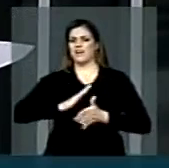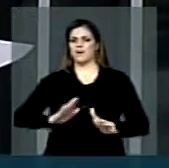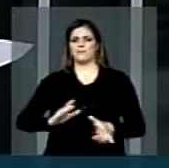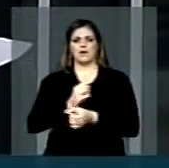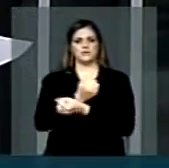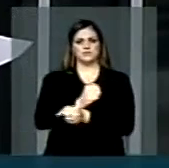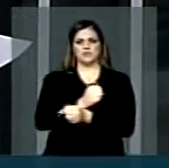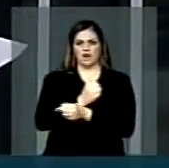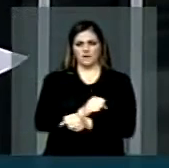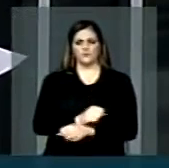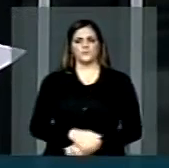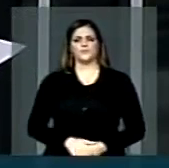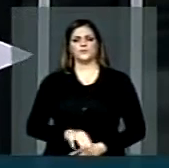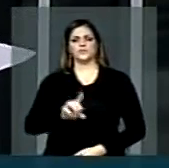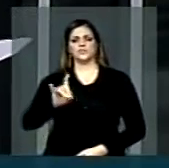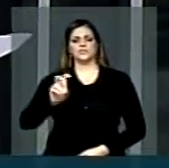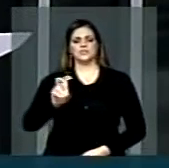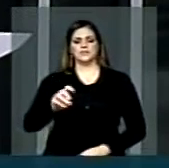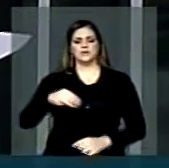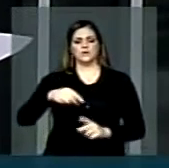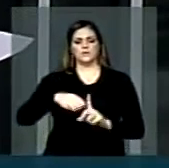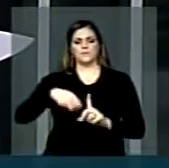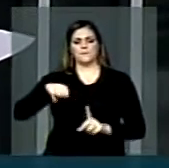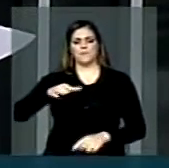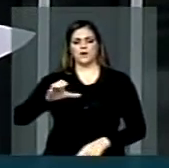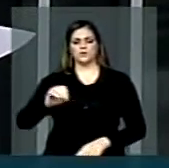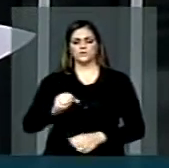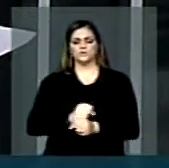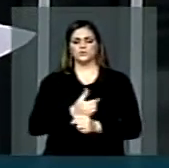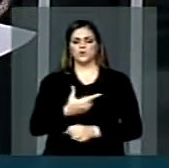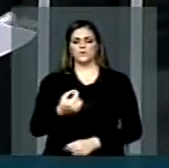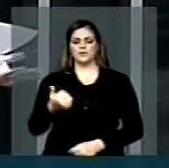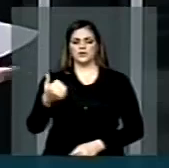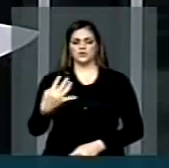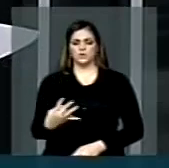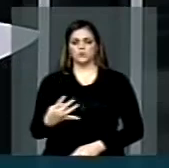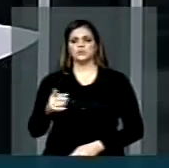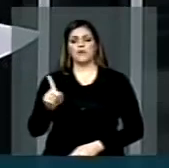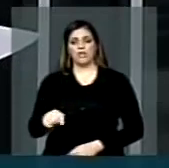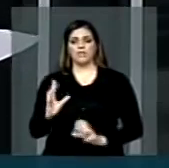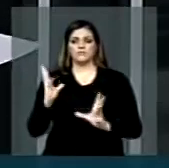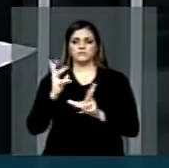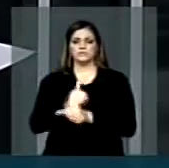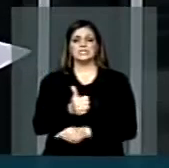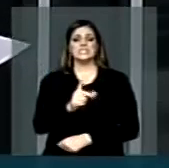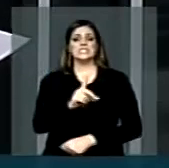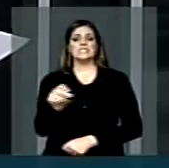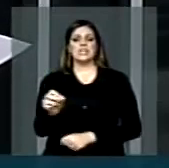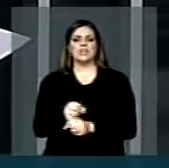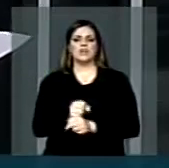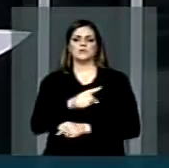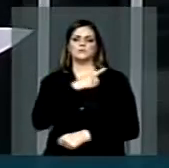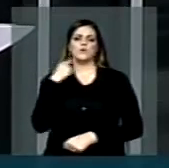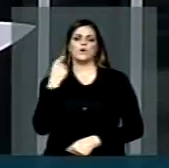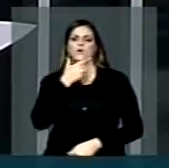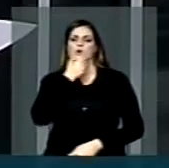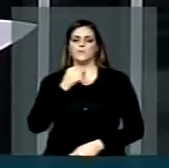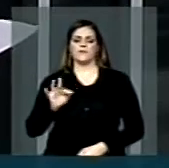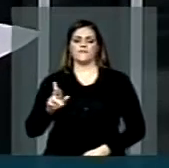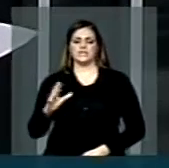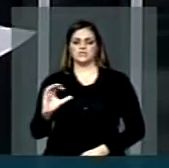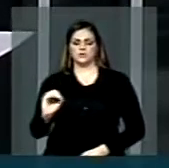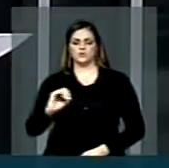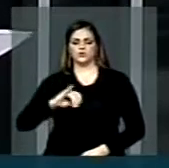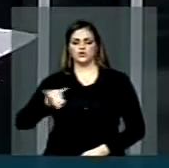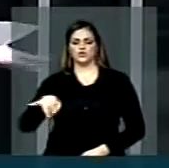escravatura. O dia 5 de março de 2014 marca o centenário da morte de Francisco José do Nascimento,